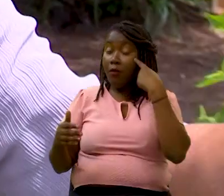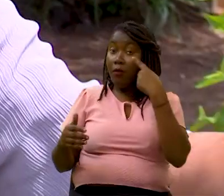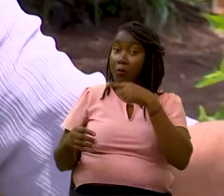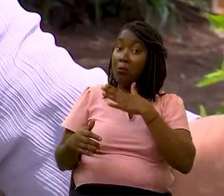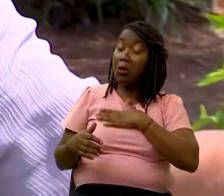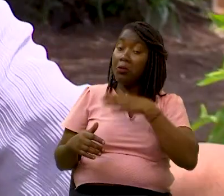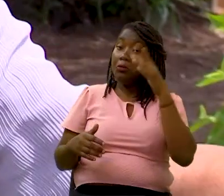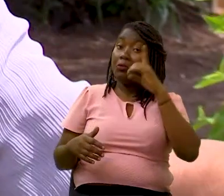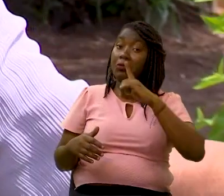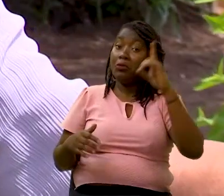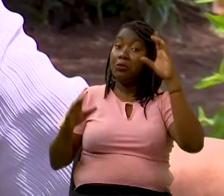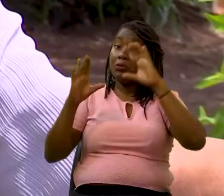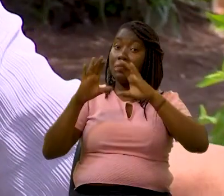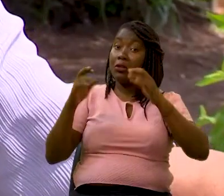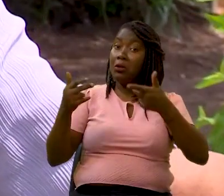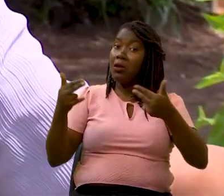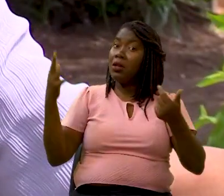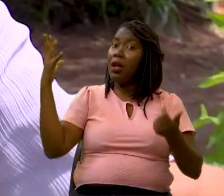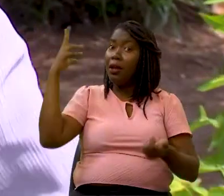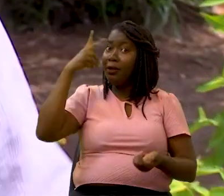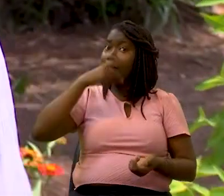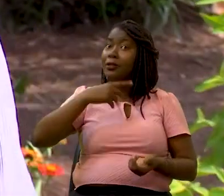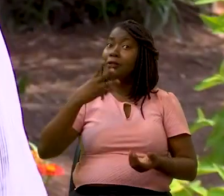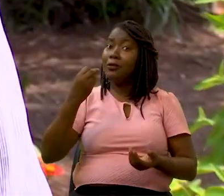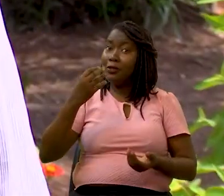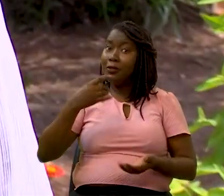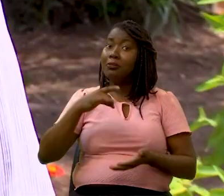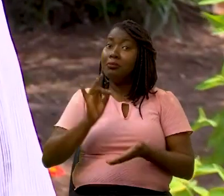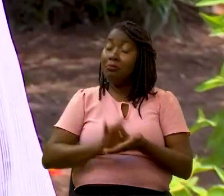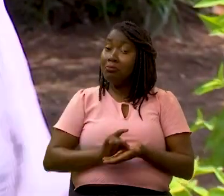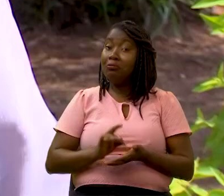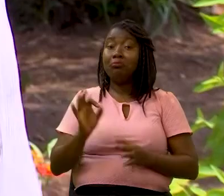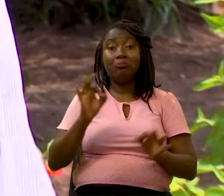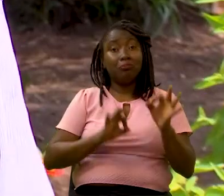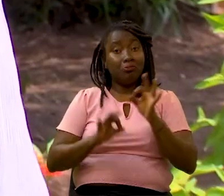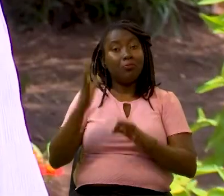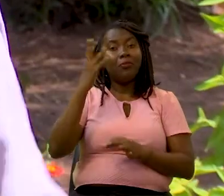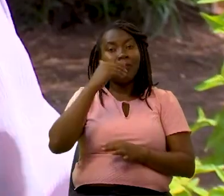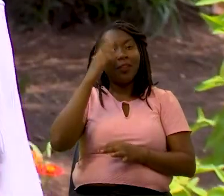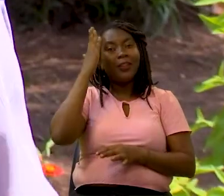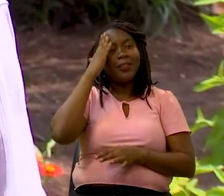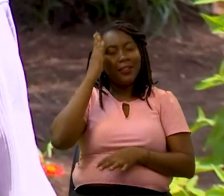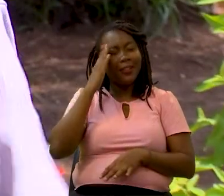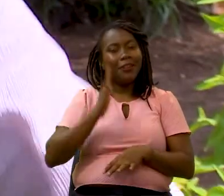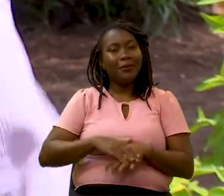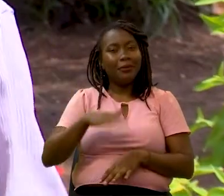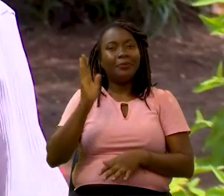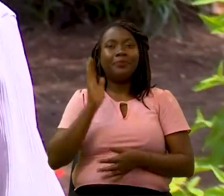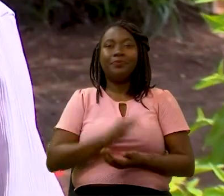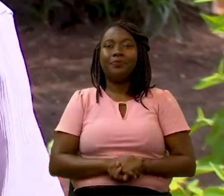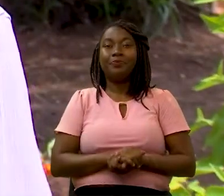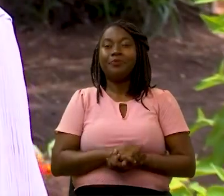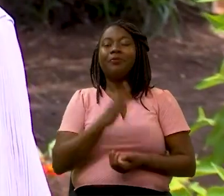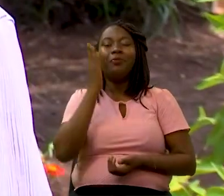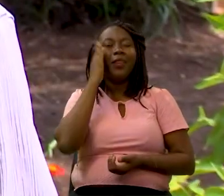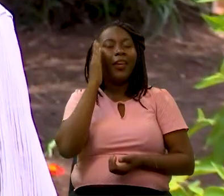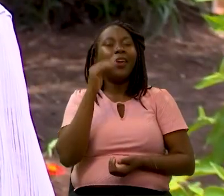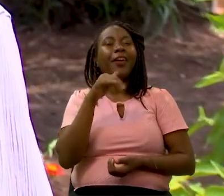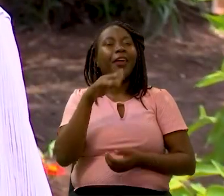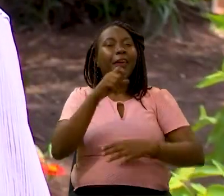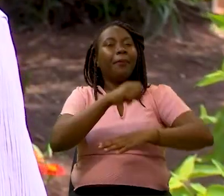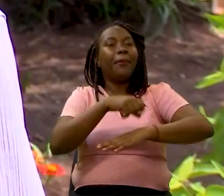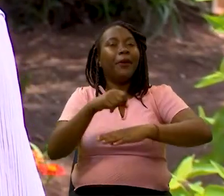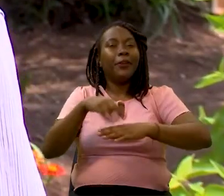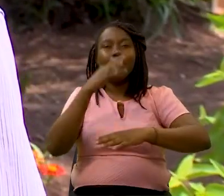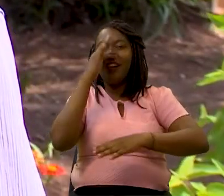hora que eu vi isso aqui, eu digo, meu Deus do céu, uma coisa muito linda mesmo. E está ficando bonita, eu sei que vai ficar mais ainda. Eu estou